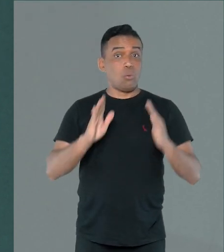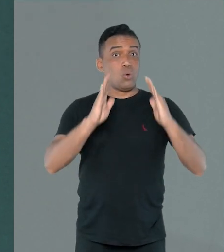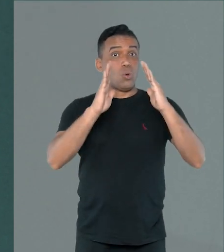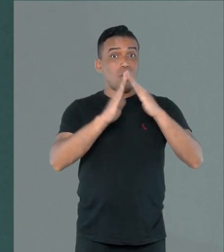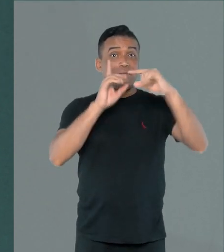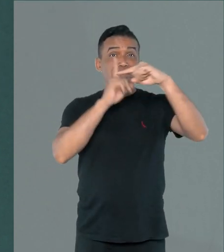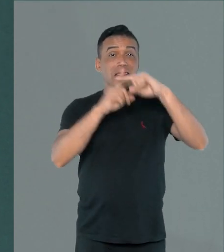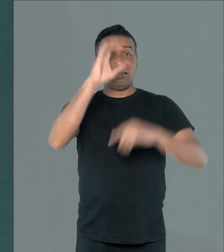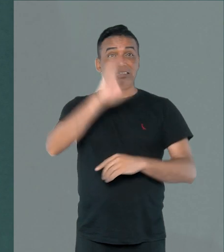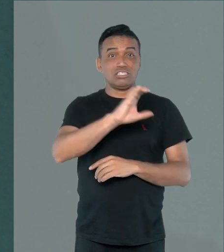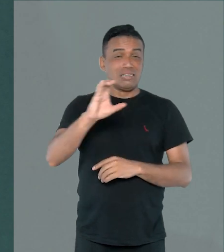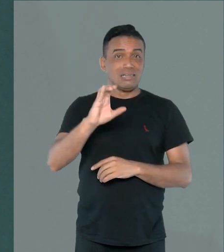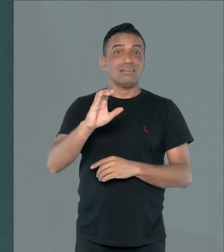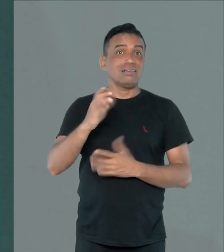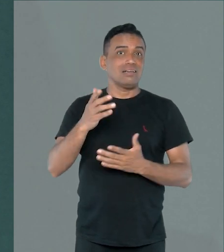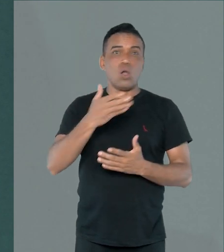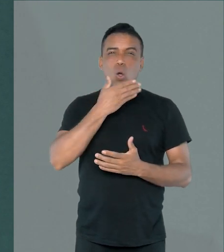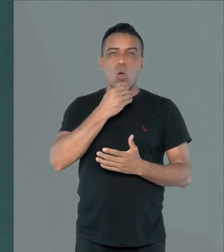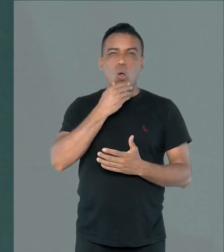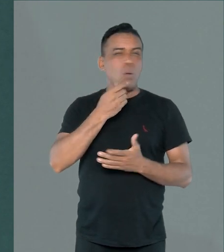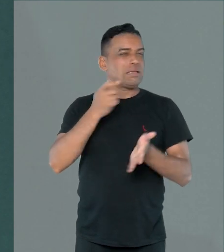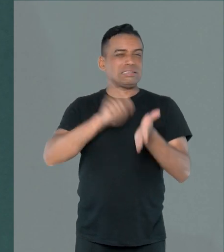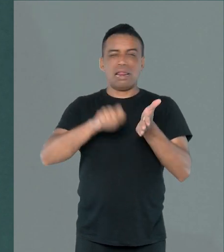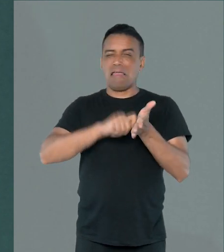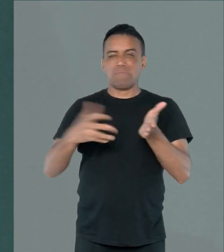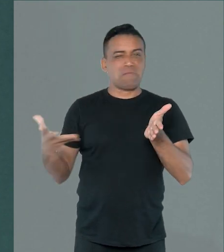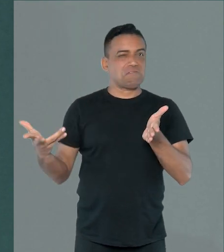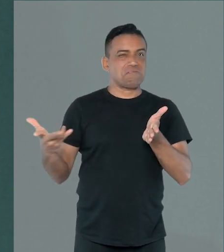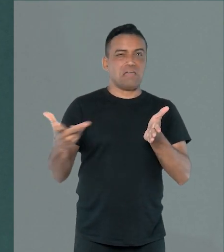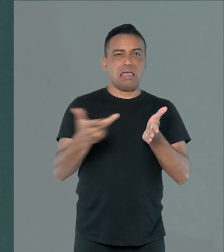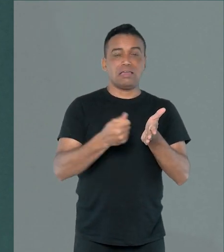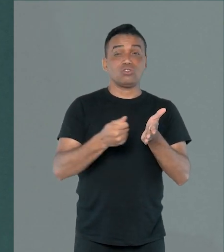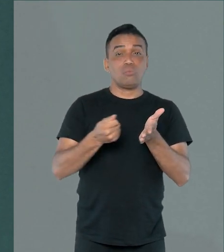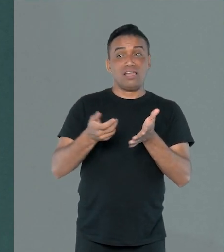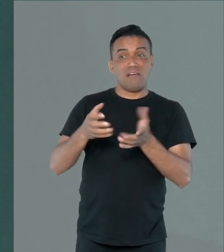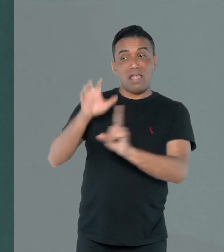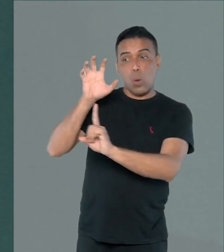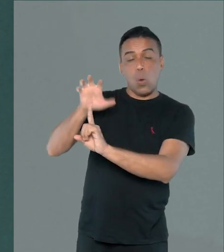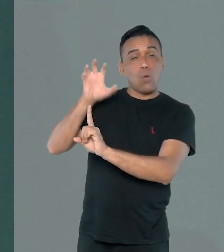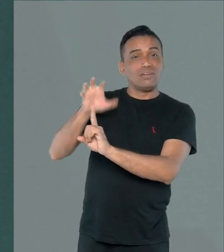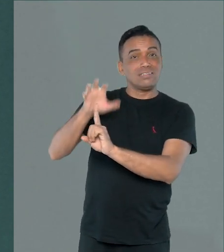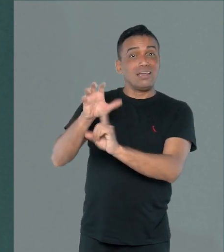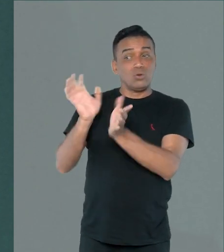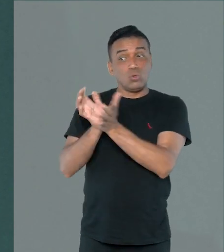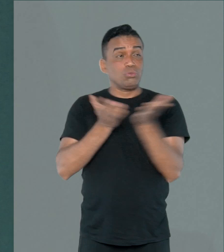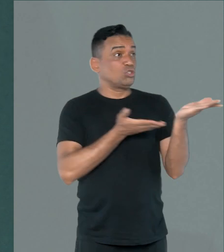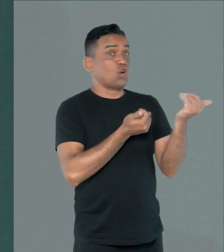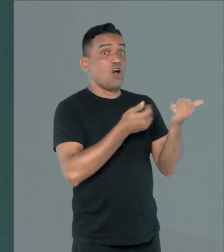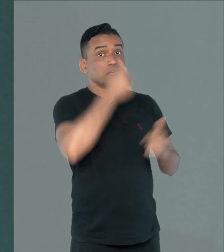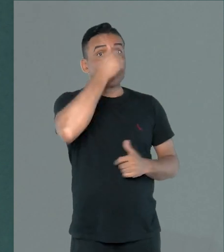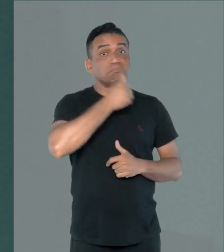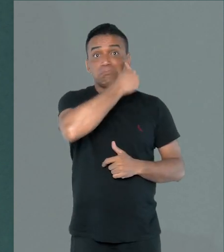escreve bem para caramba, né? Como ele vai induzir essa mocidade a se sacrificar. É a virilidade, é a nação,